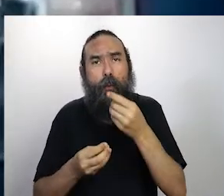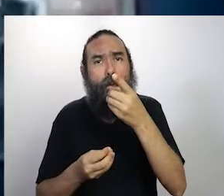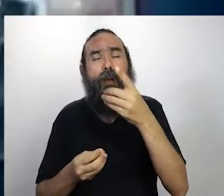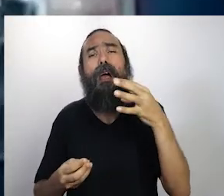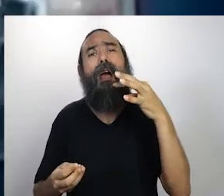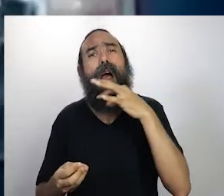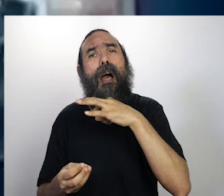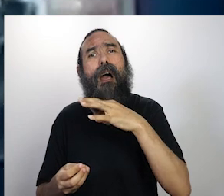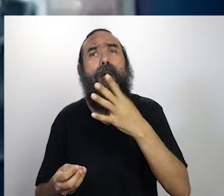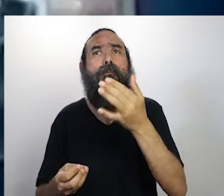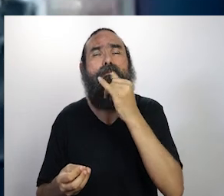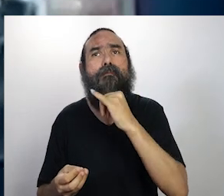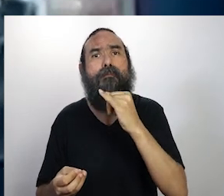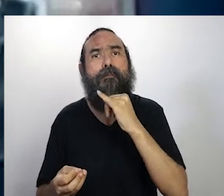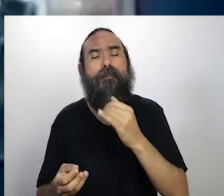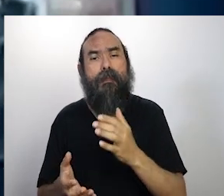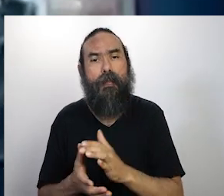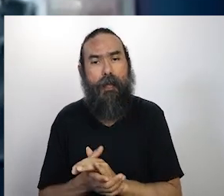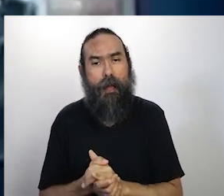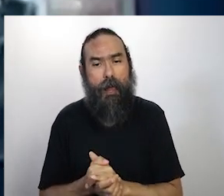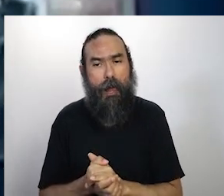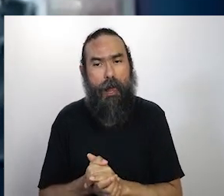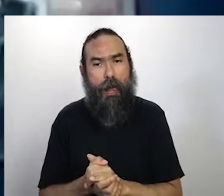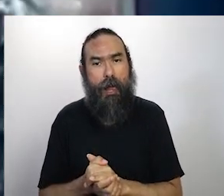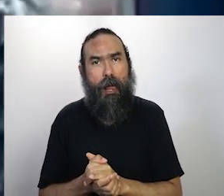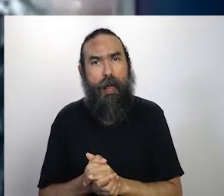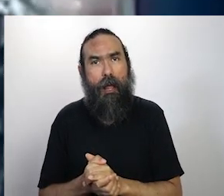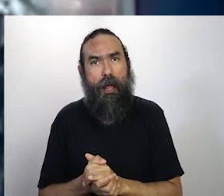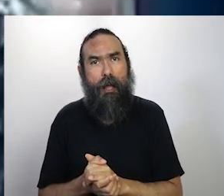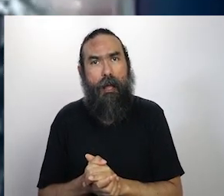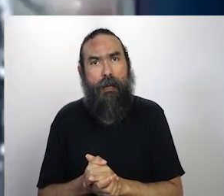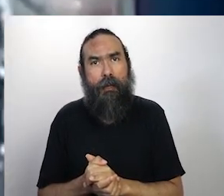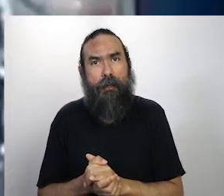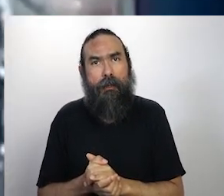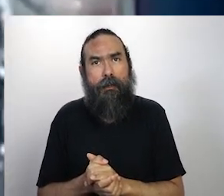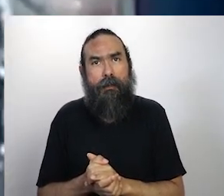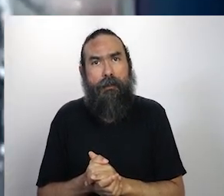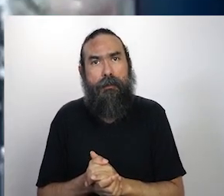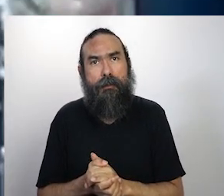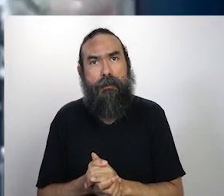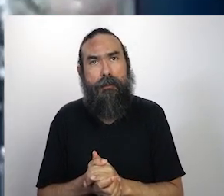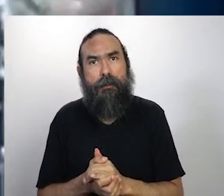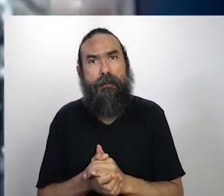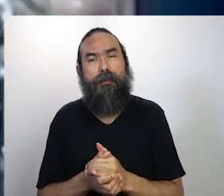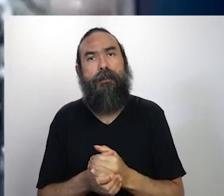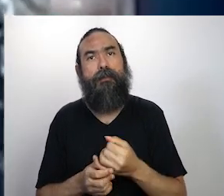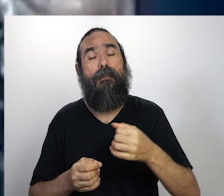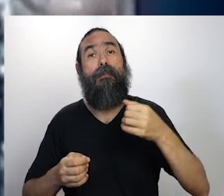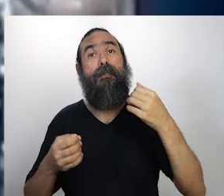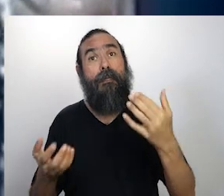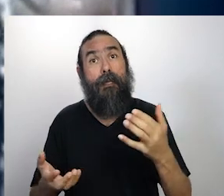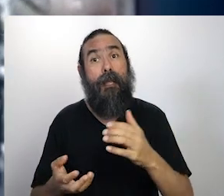dessa luta de todos os povos que não tinham fala antes e que agora têm?